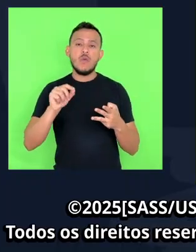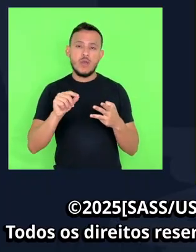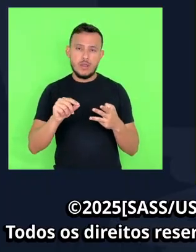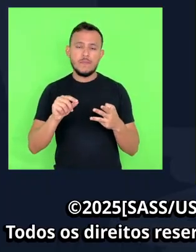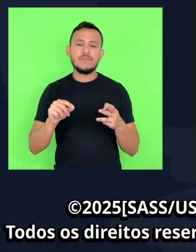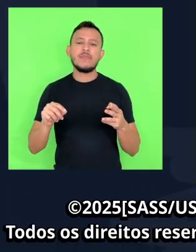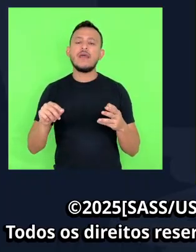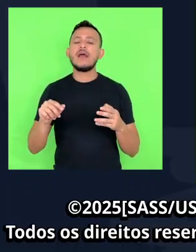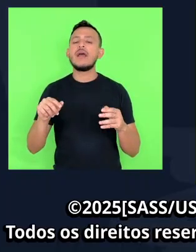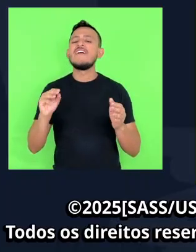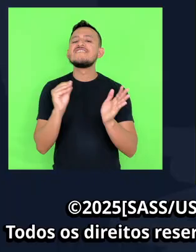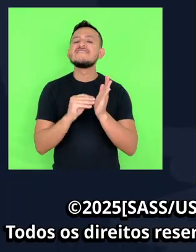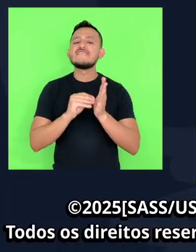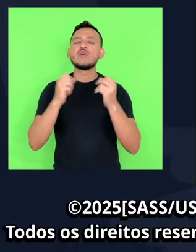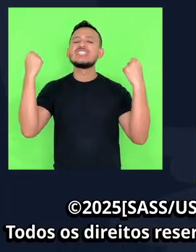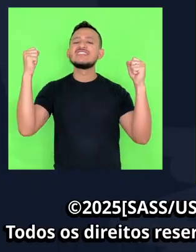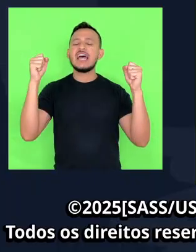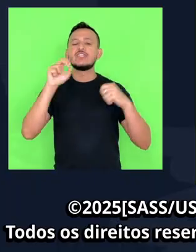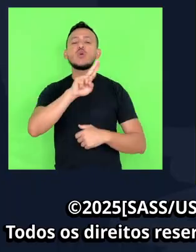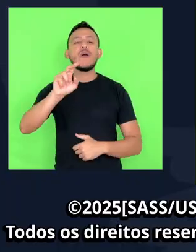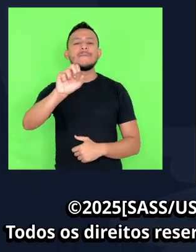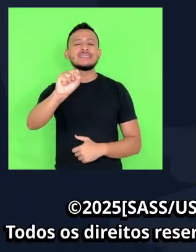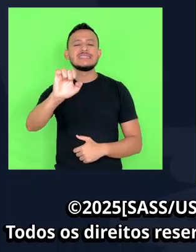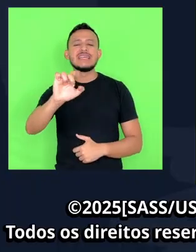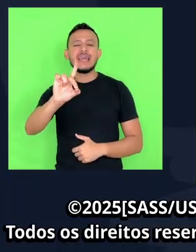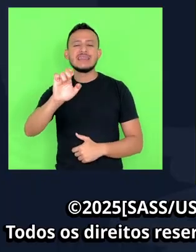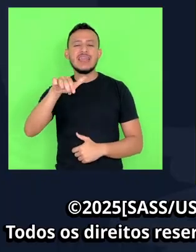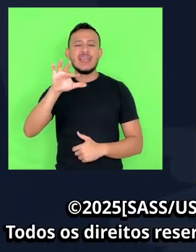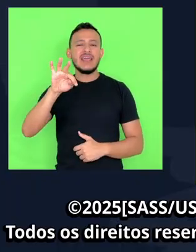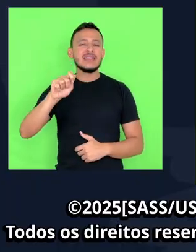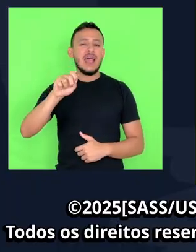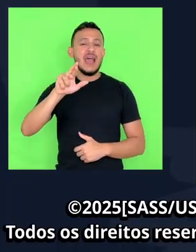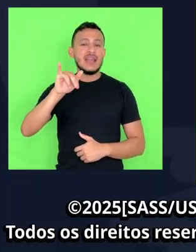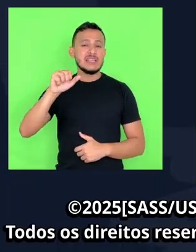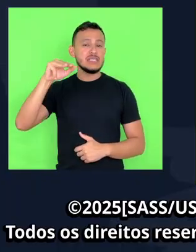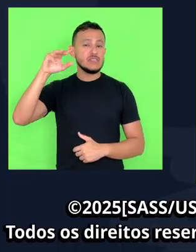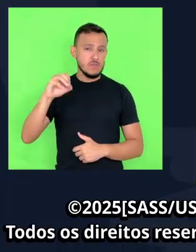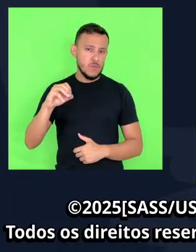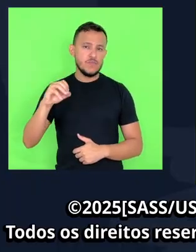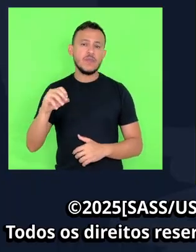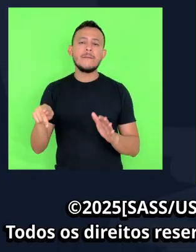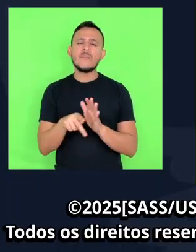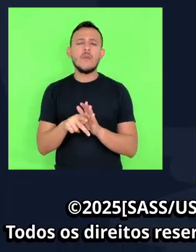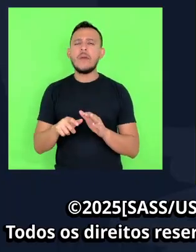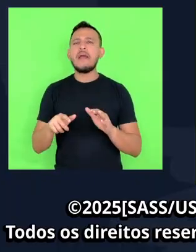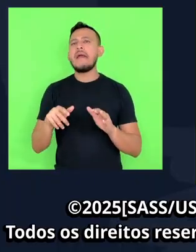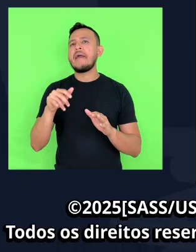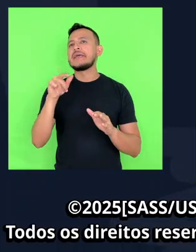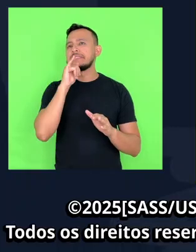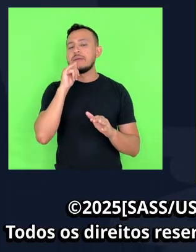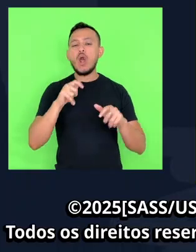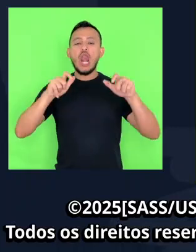próprio sedentarismo, muitas vezes em função do próprio local de